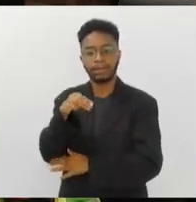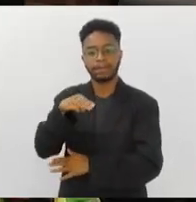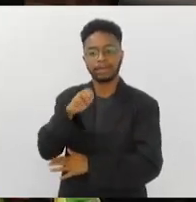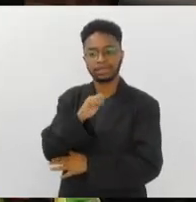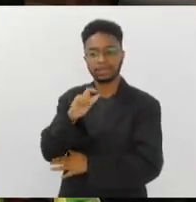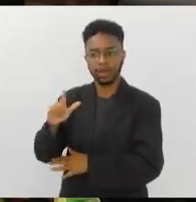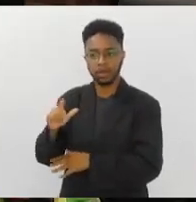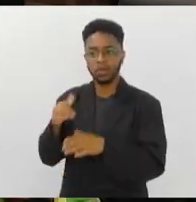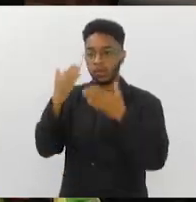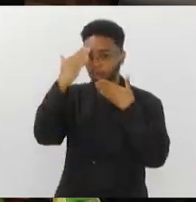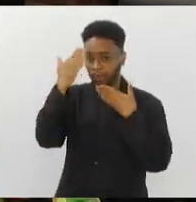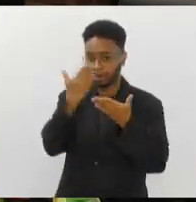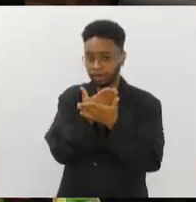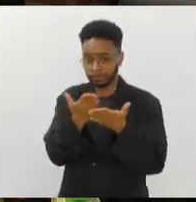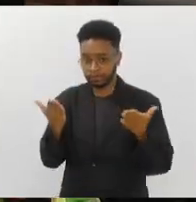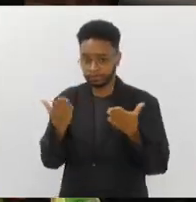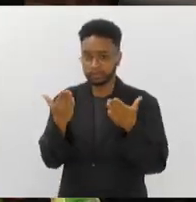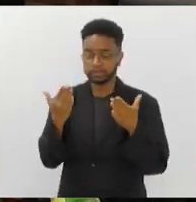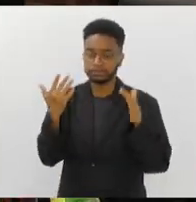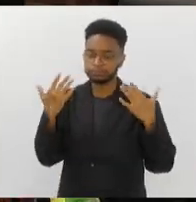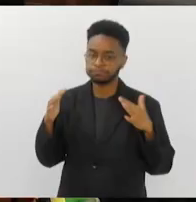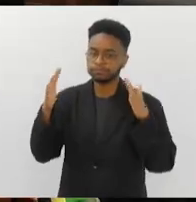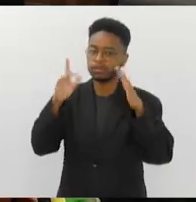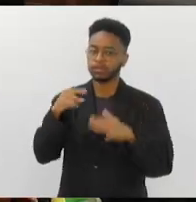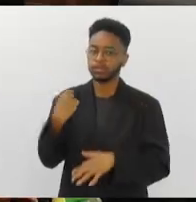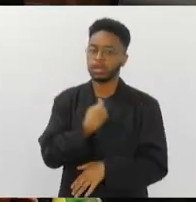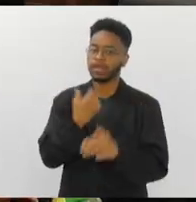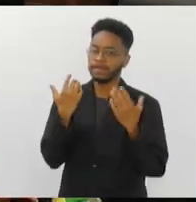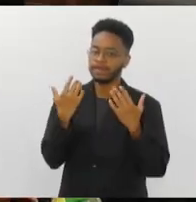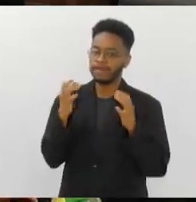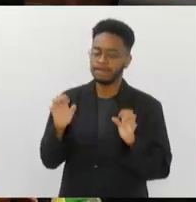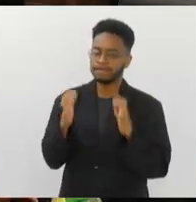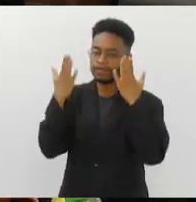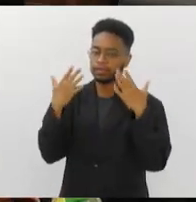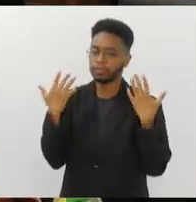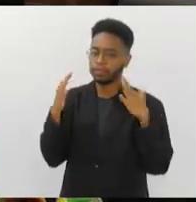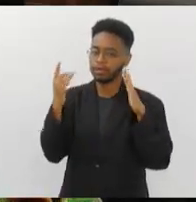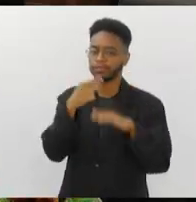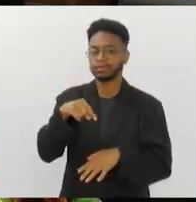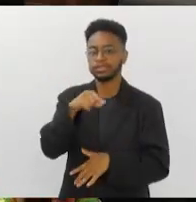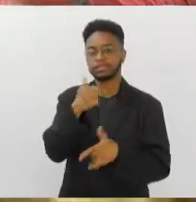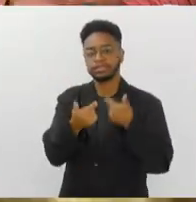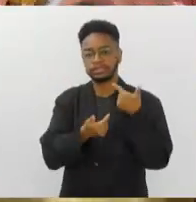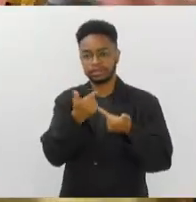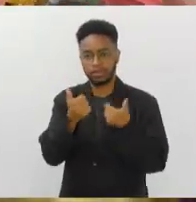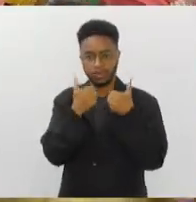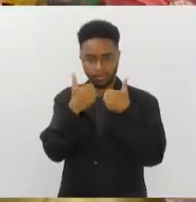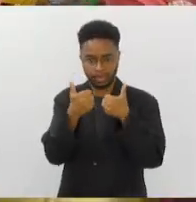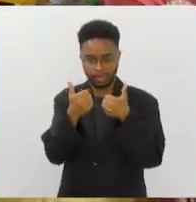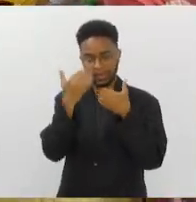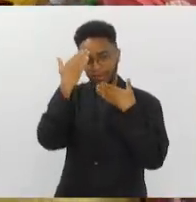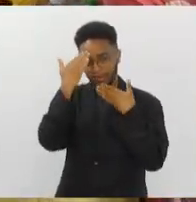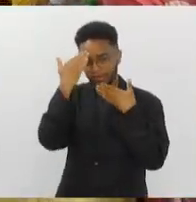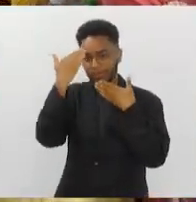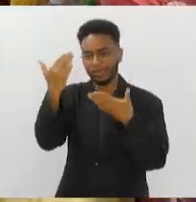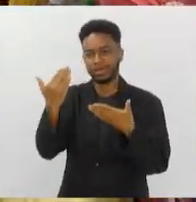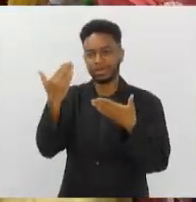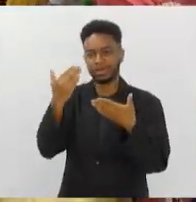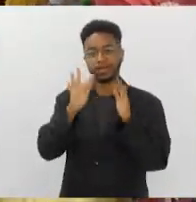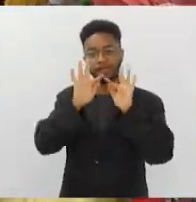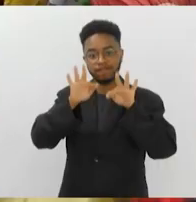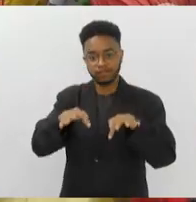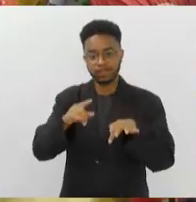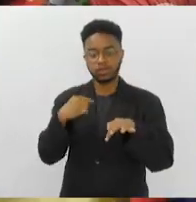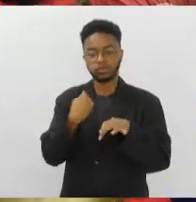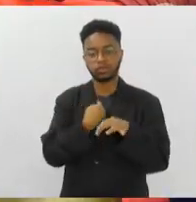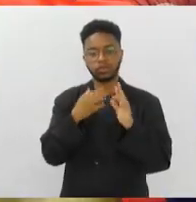muito obrigado por vocês engrandecerem aqui o nosso evento e parabéns por todo o trabalho que vocês já fazem, tá bom? Muito obrigado. Tá encerrada a